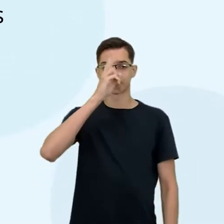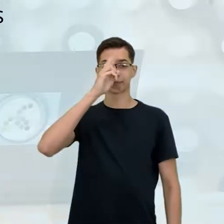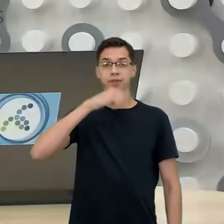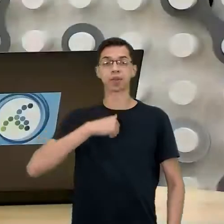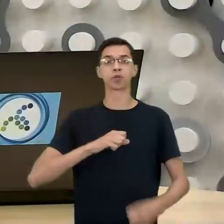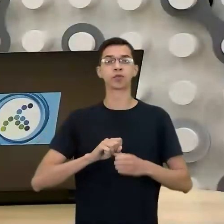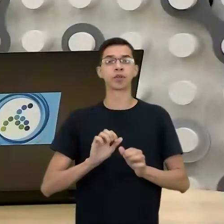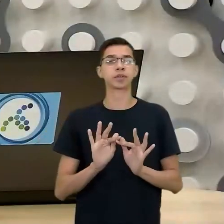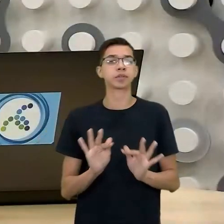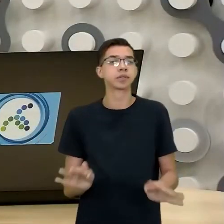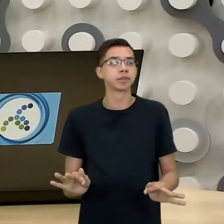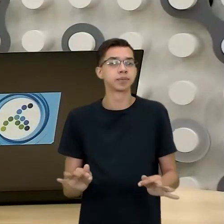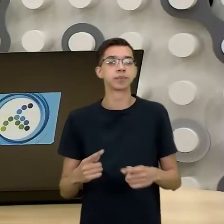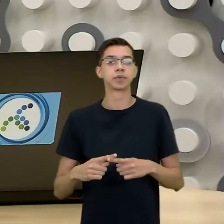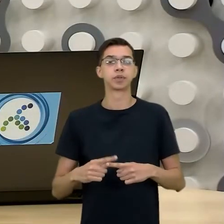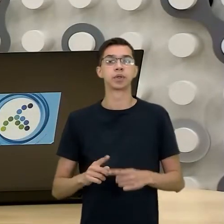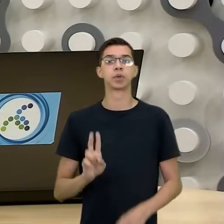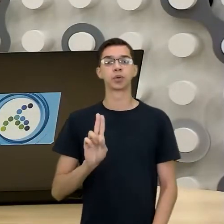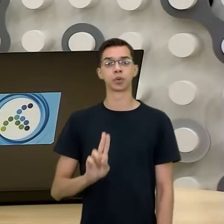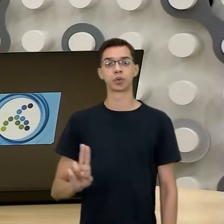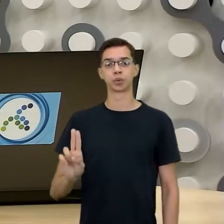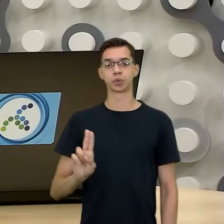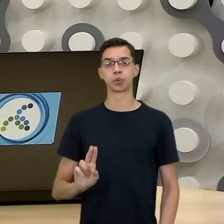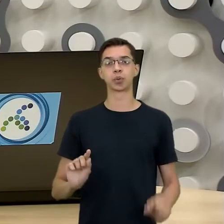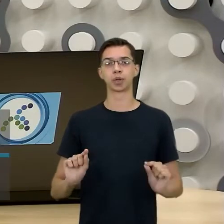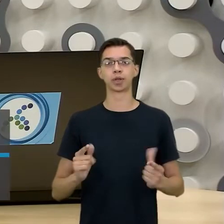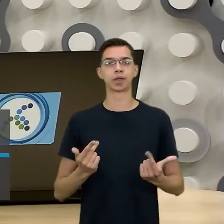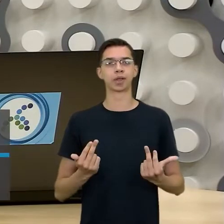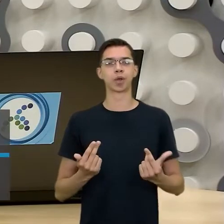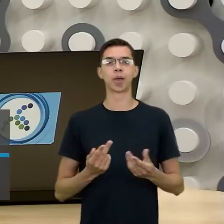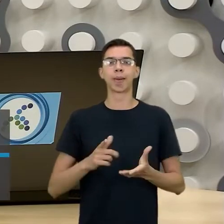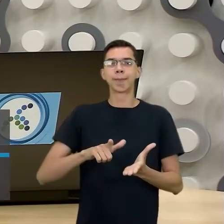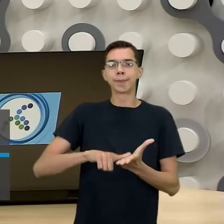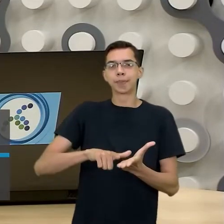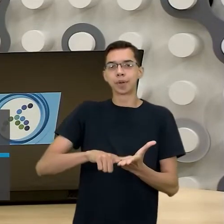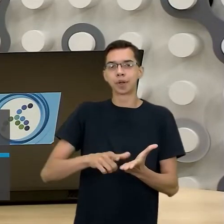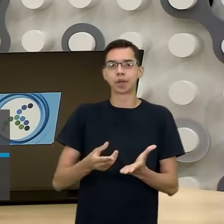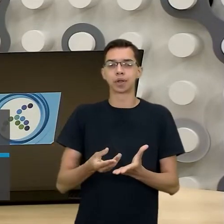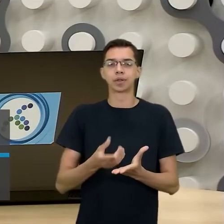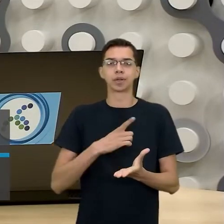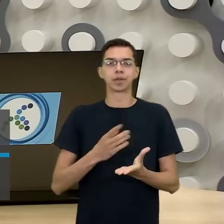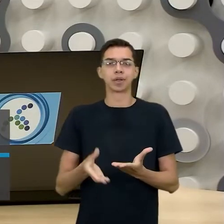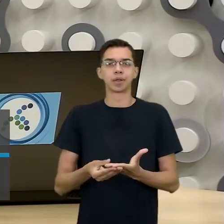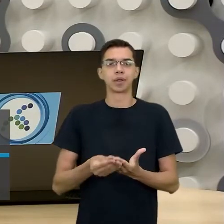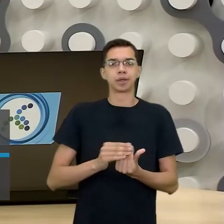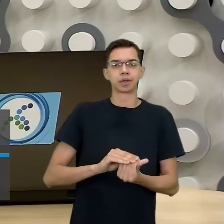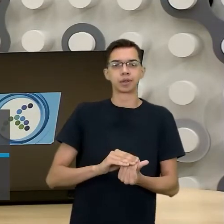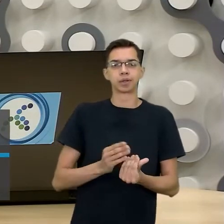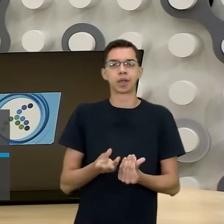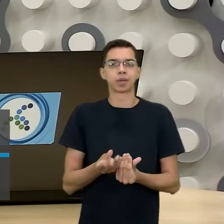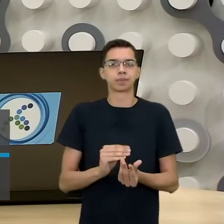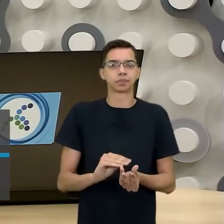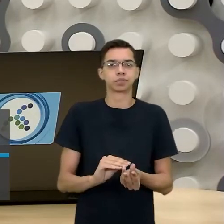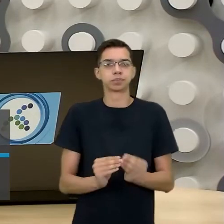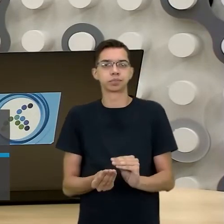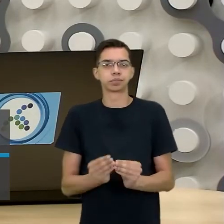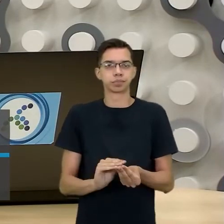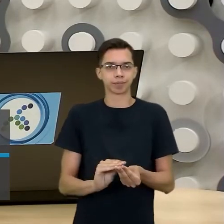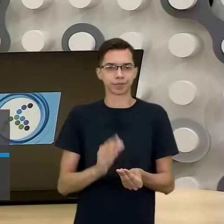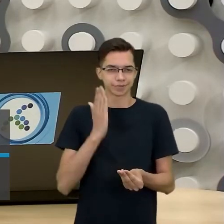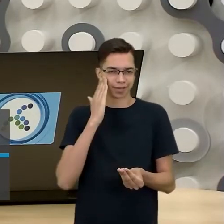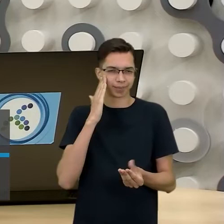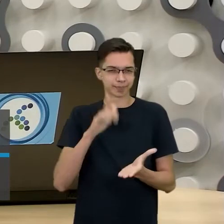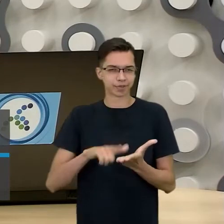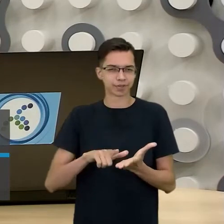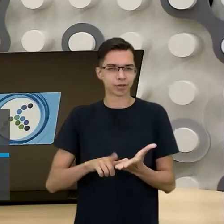Que foi usar origamis. Eu usei origamis para fazer o conto, contar essa materialidade que vocês devem ver muito